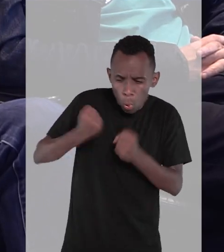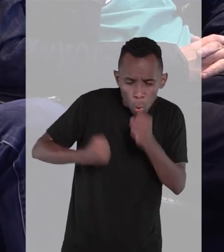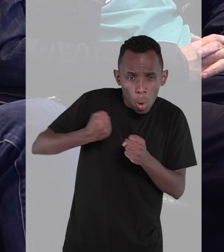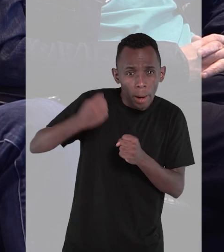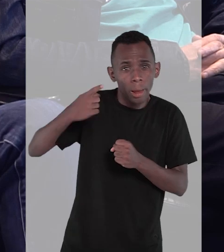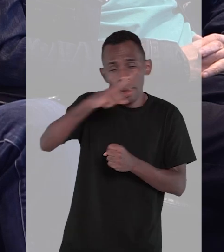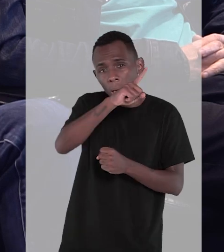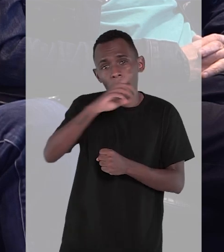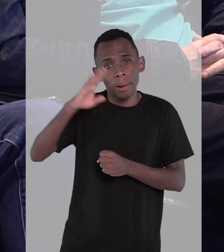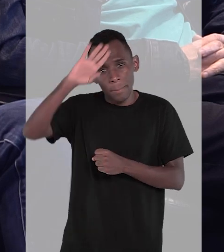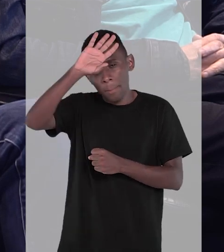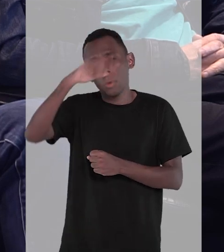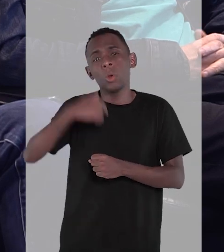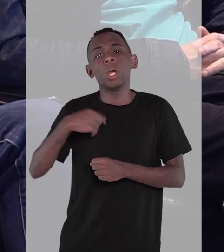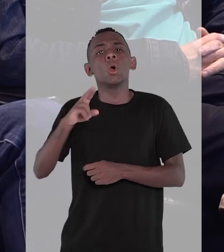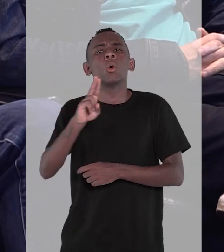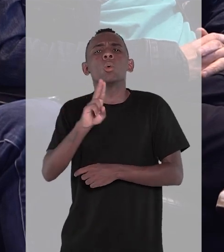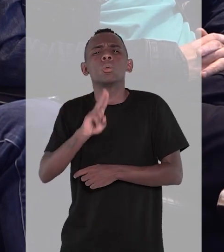bem pouco, né?